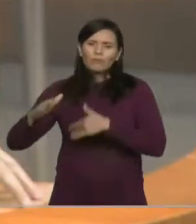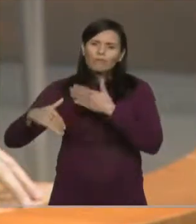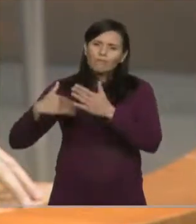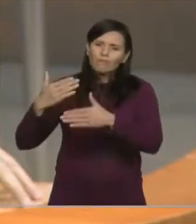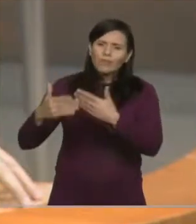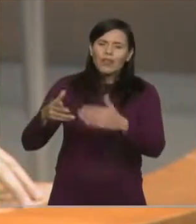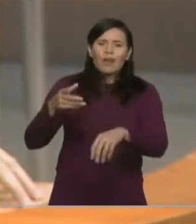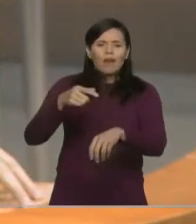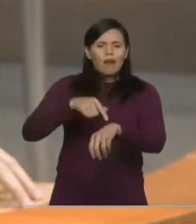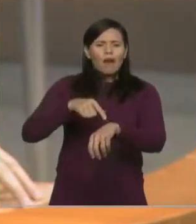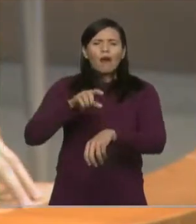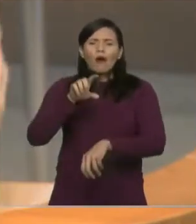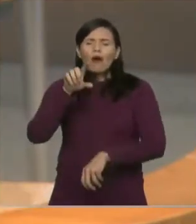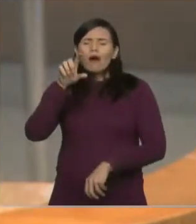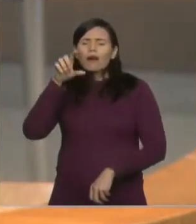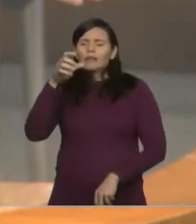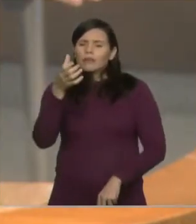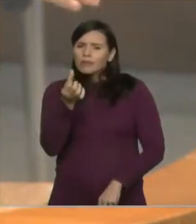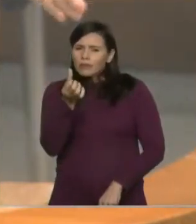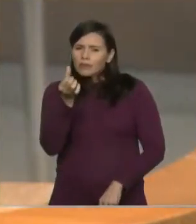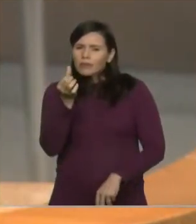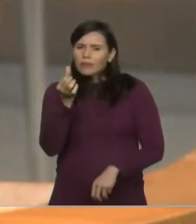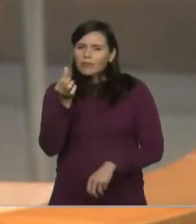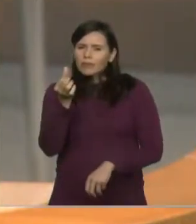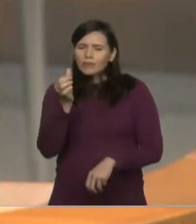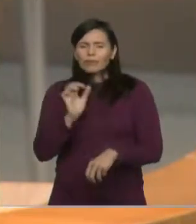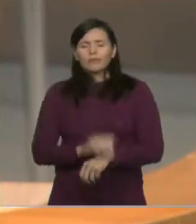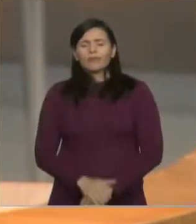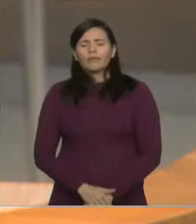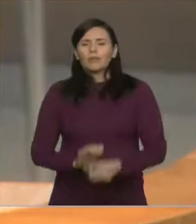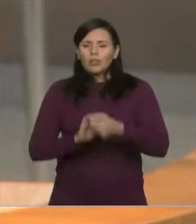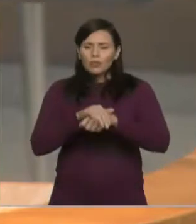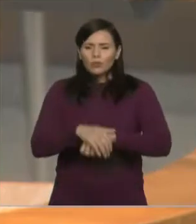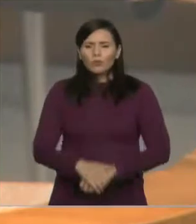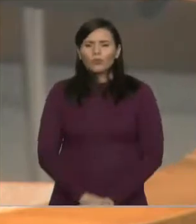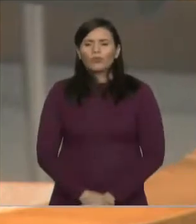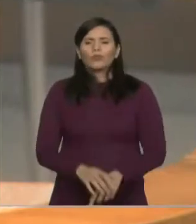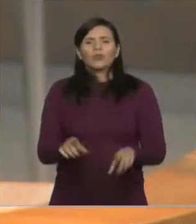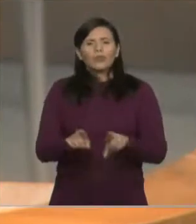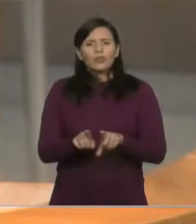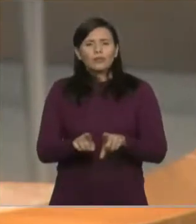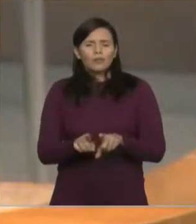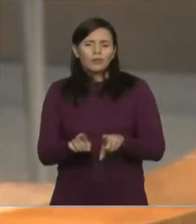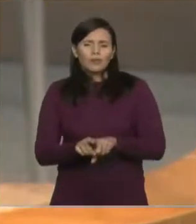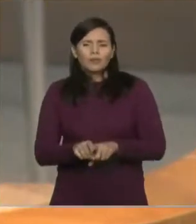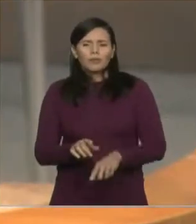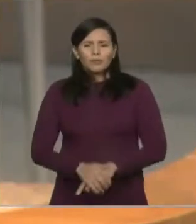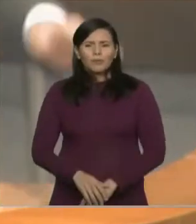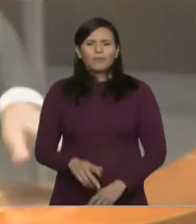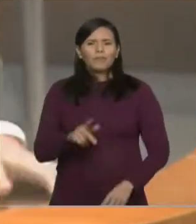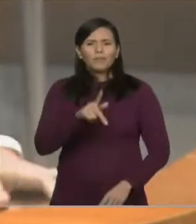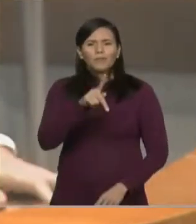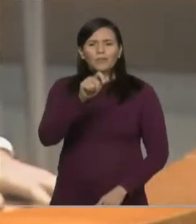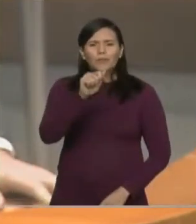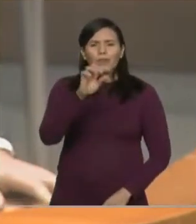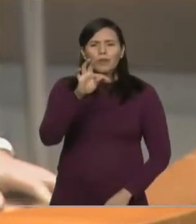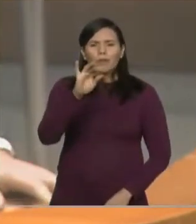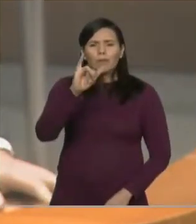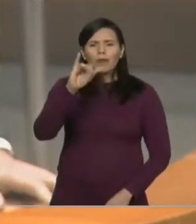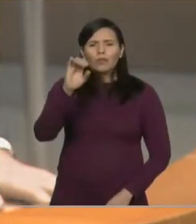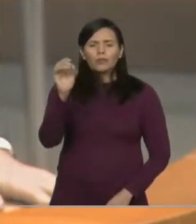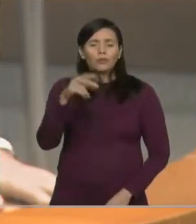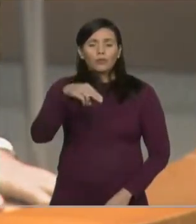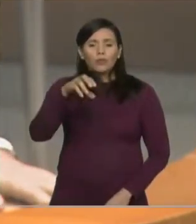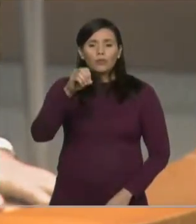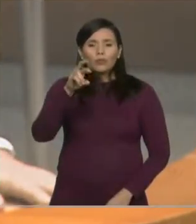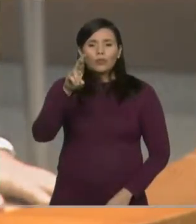Grande Ilha, e também dentro de shoppings, no Shopping Pátio Norte, em São José de Mamá, na Central da Cidadania, também em São José de